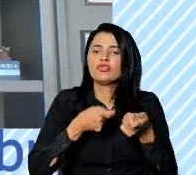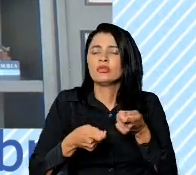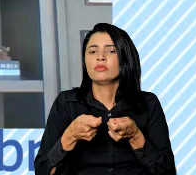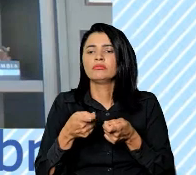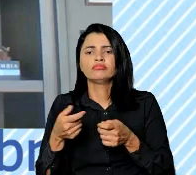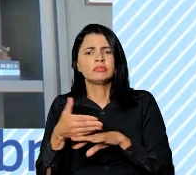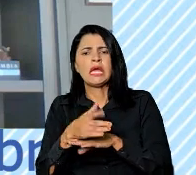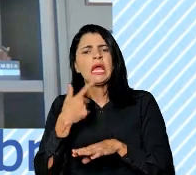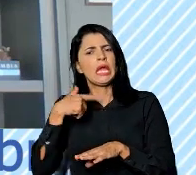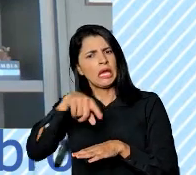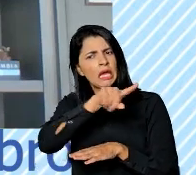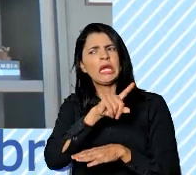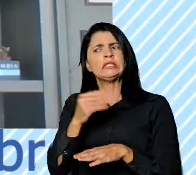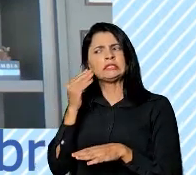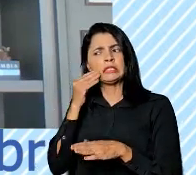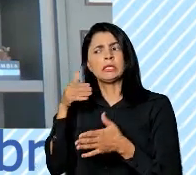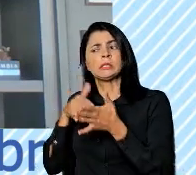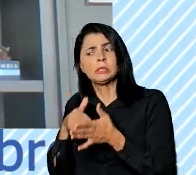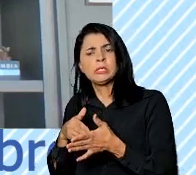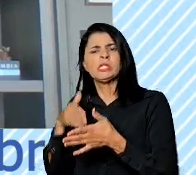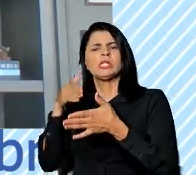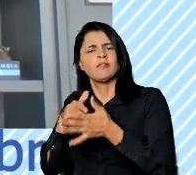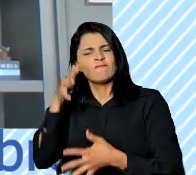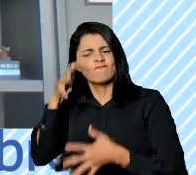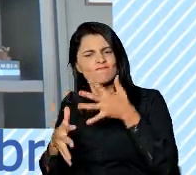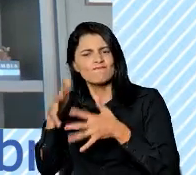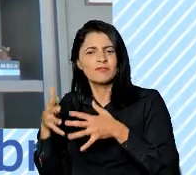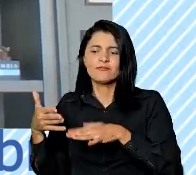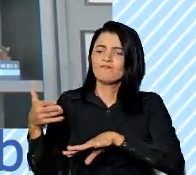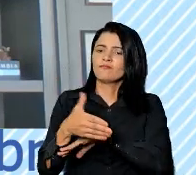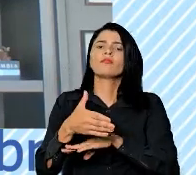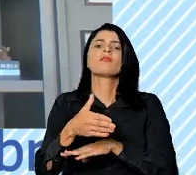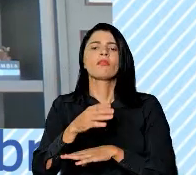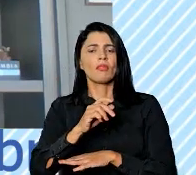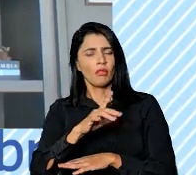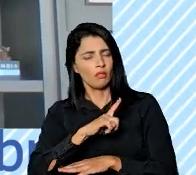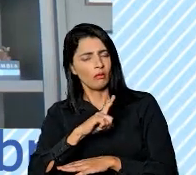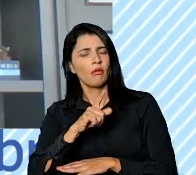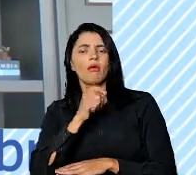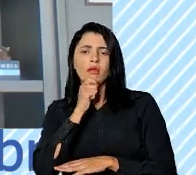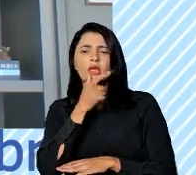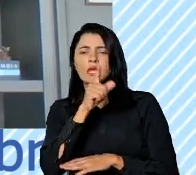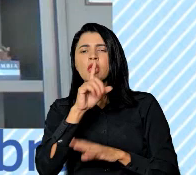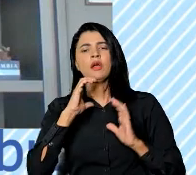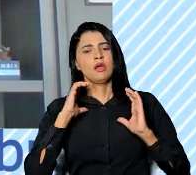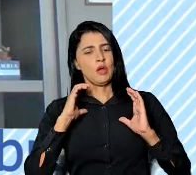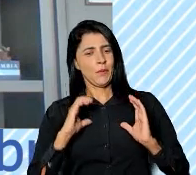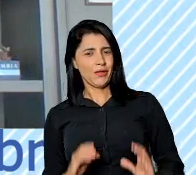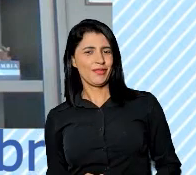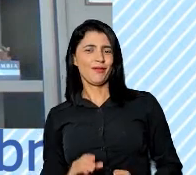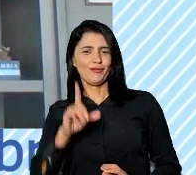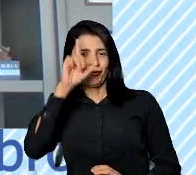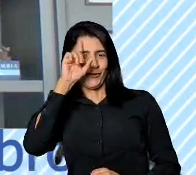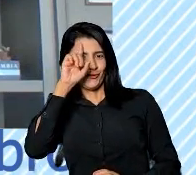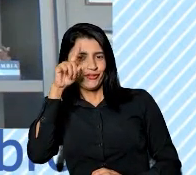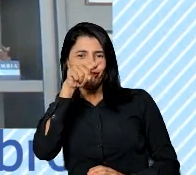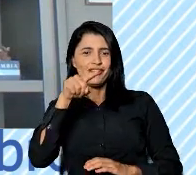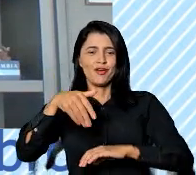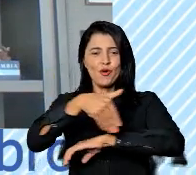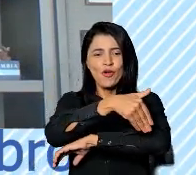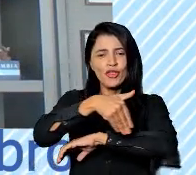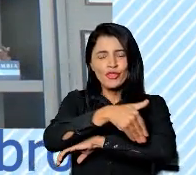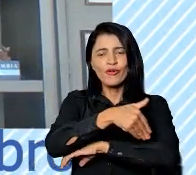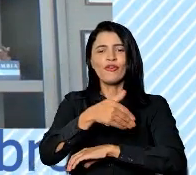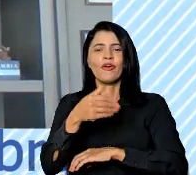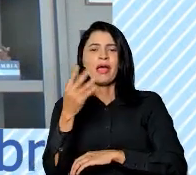tentam dificultar a nossa participação nesse debate, ainda há aquele comportamento do dia a dia, dos corredores, das